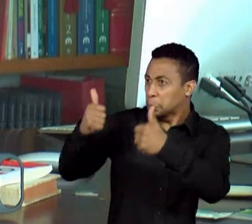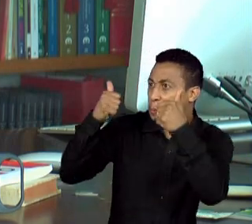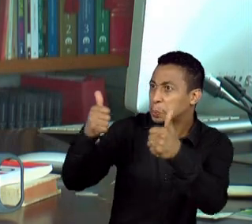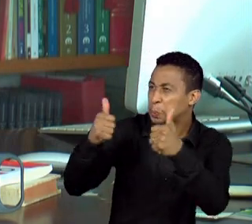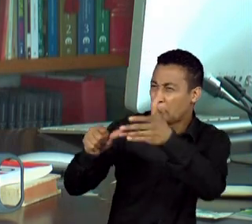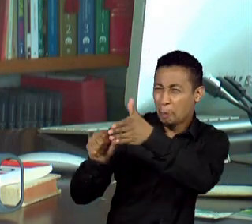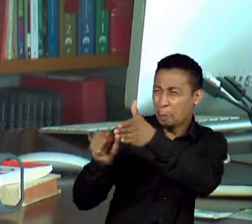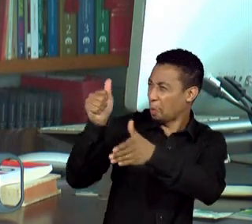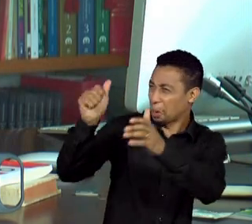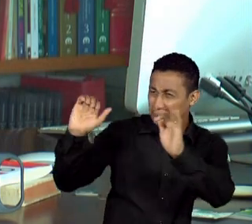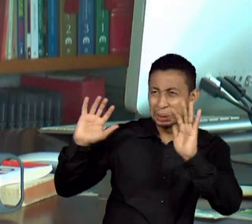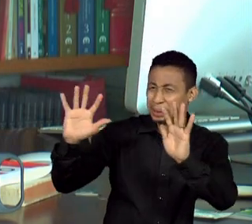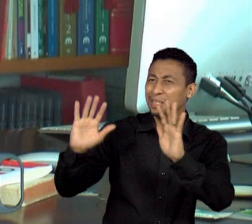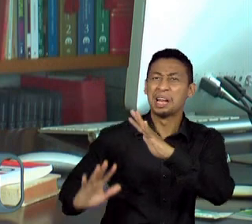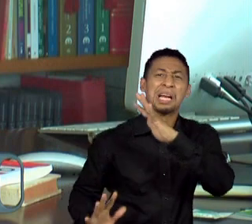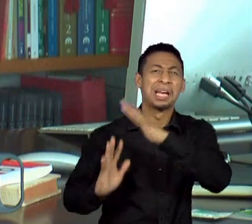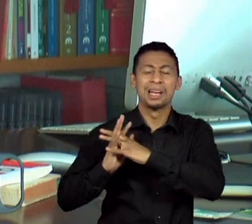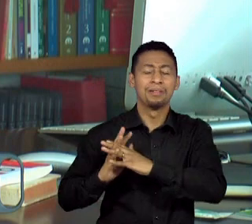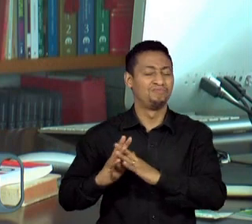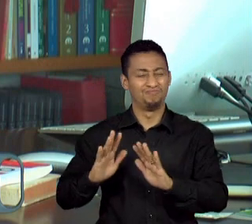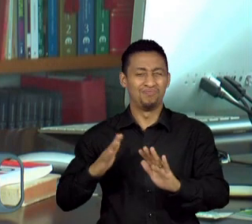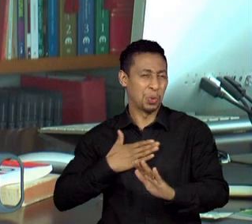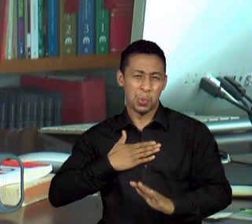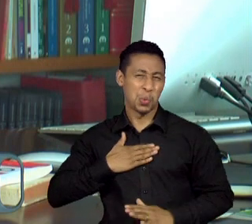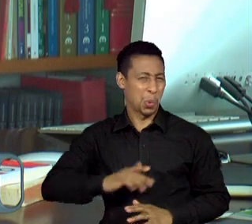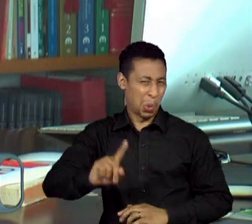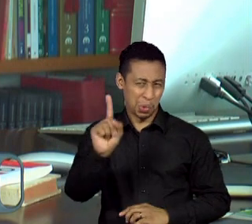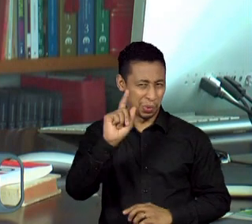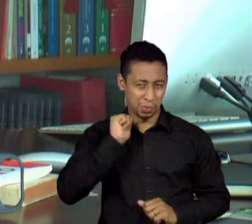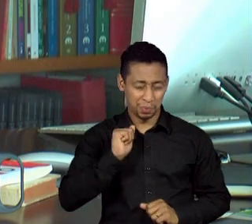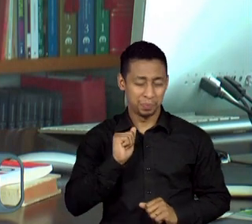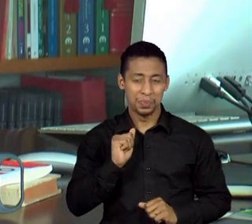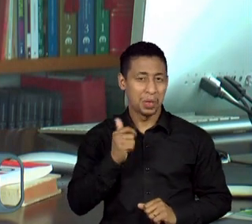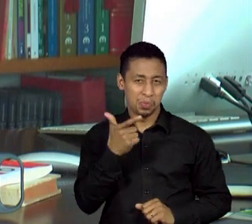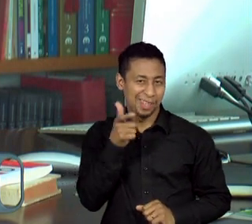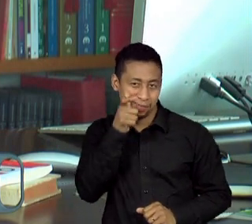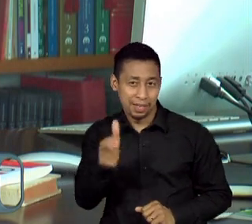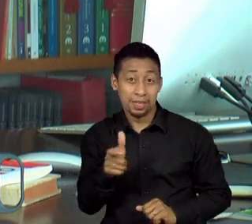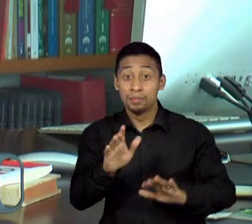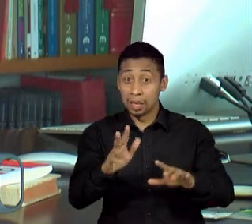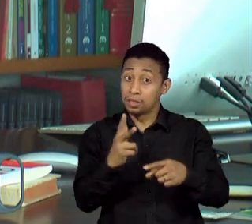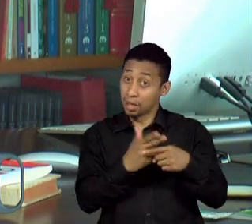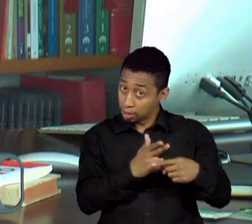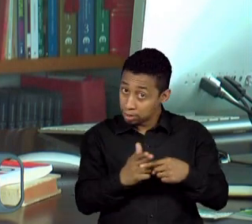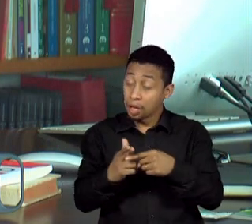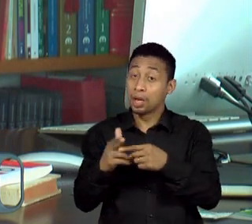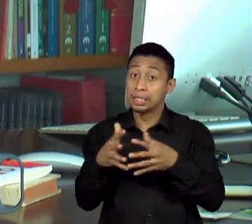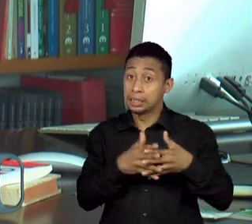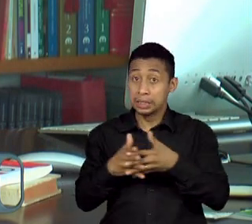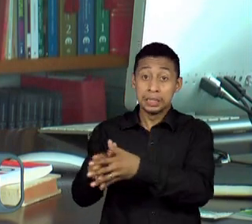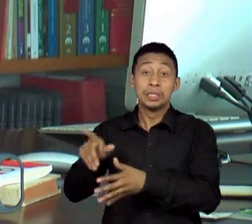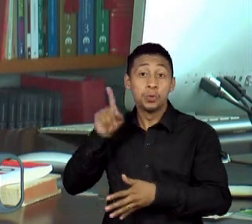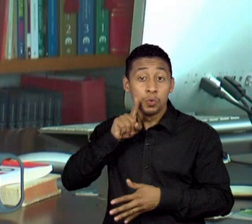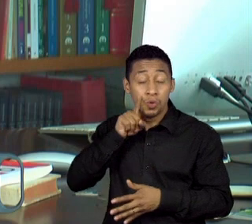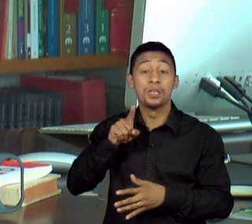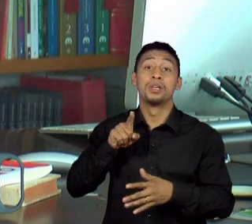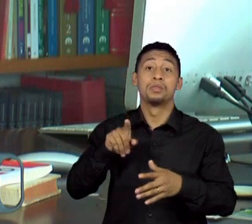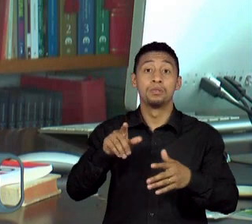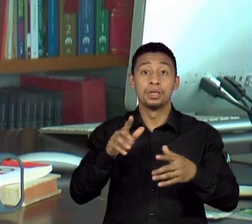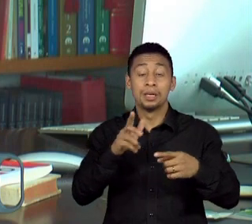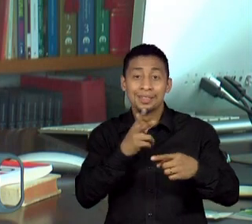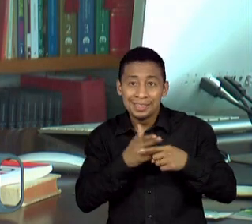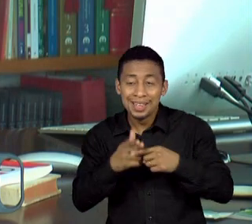aquele mega Arrasa Quarteirão, normalmente não são filmes que me interessam muito, mas as séries americanas, as séries inglesas, as